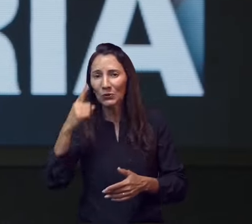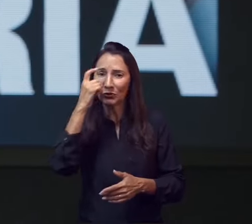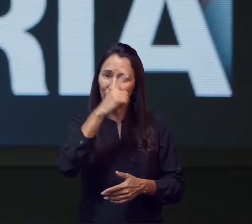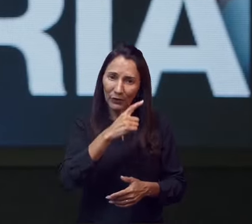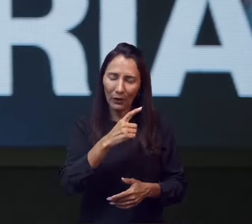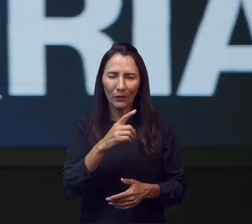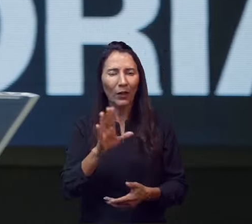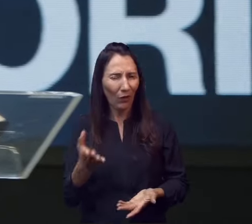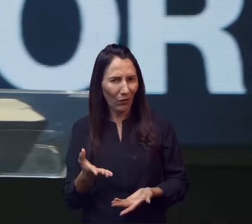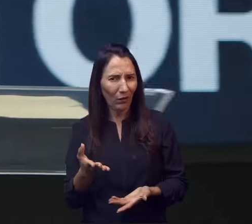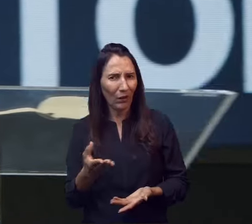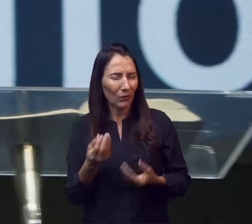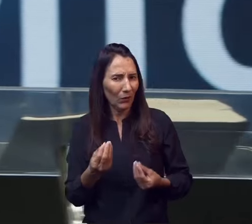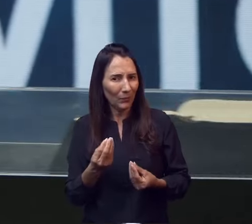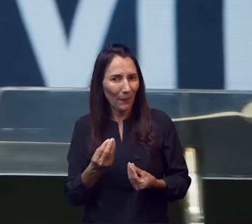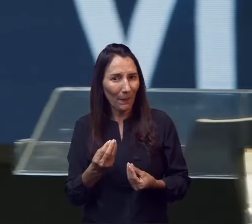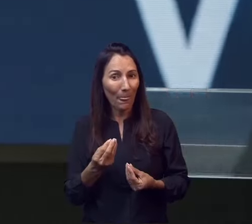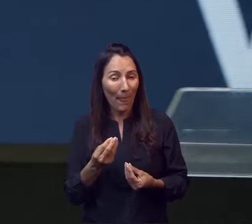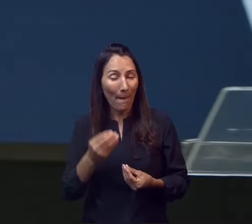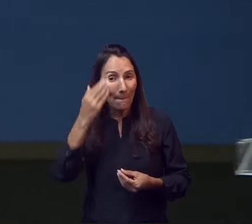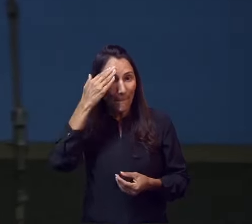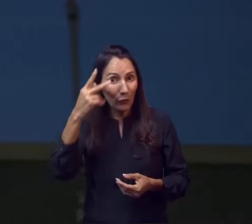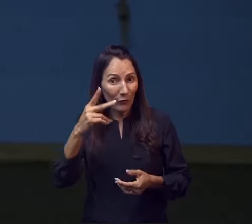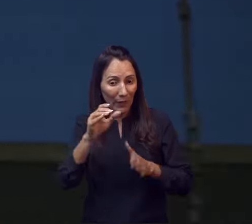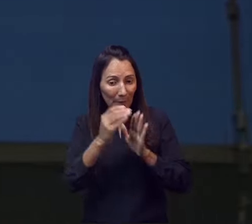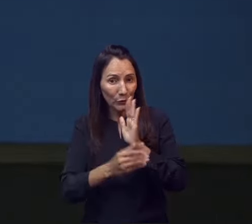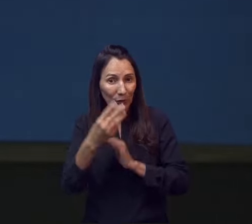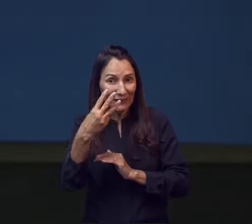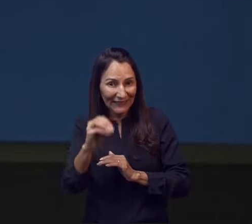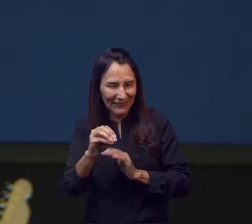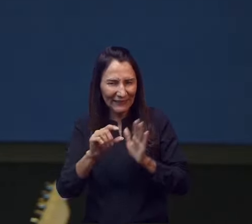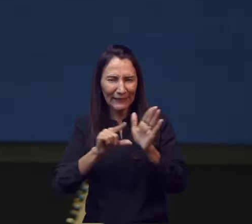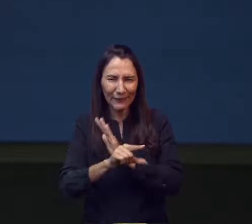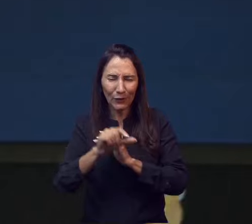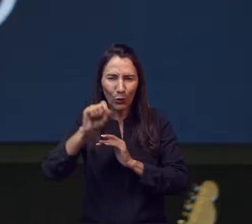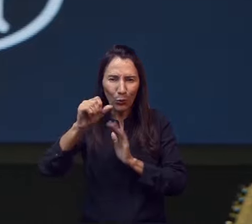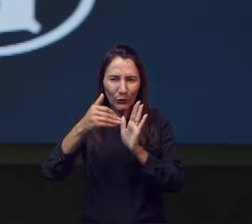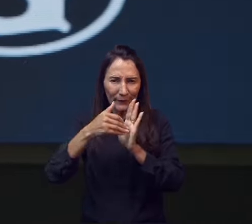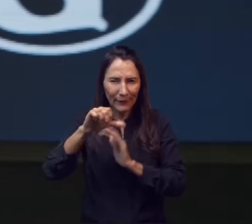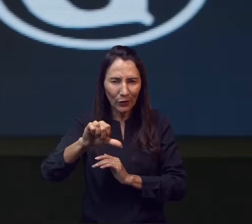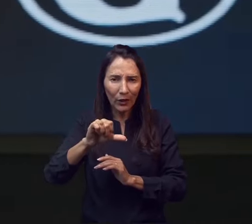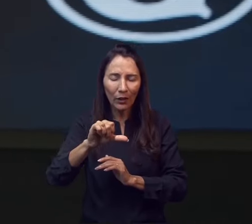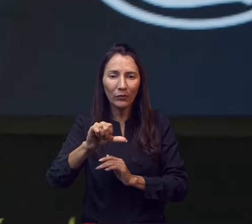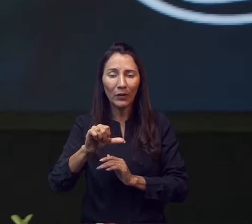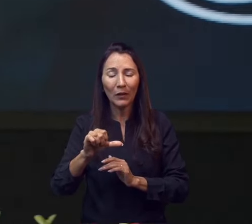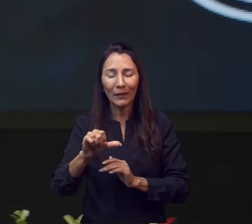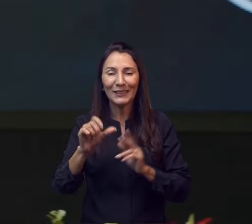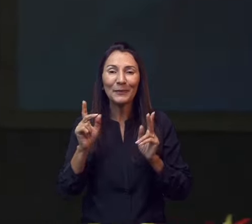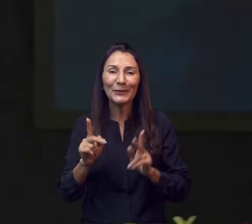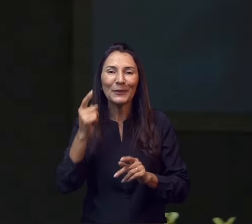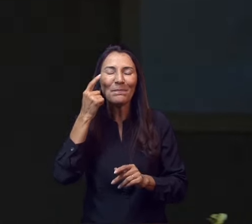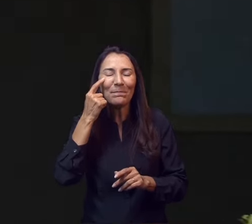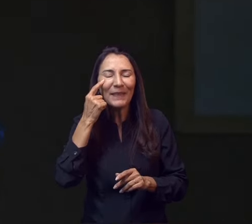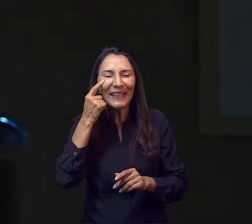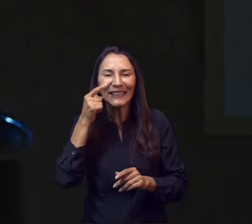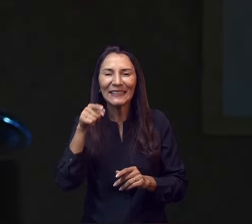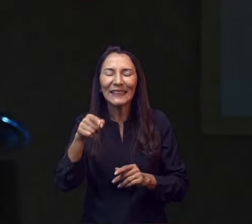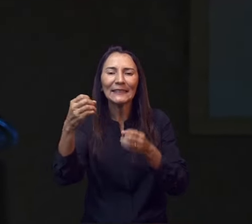eu acho interessante porque tem um trecho um texto lá em Provérbios 30 Versículo 8 e 9 que o pessoal pensa que é doutrina